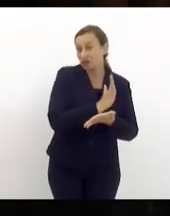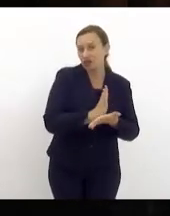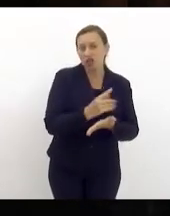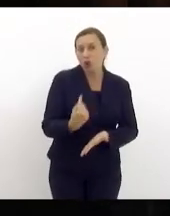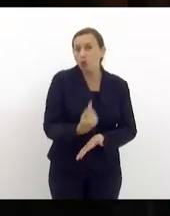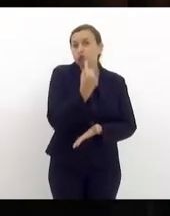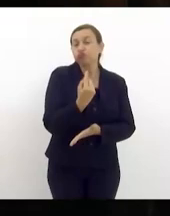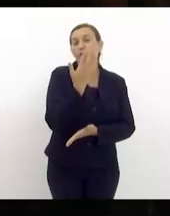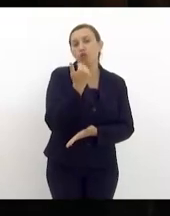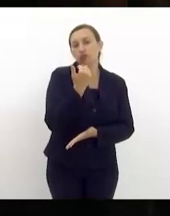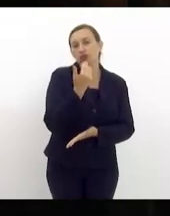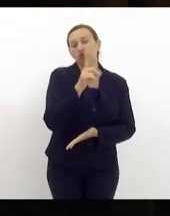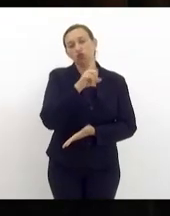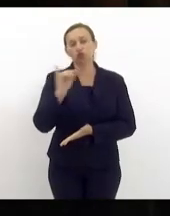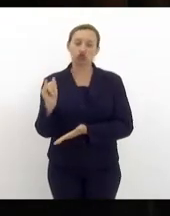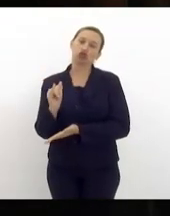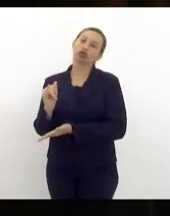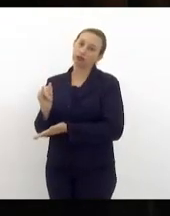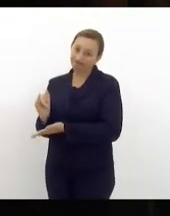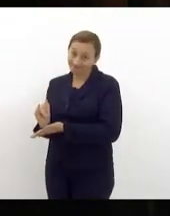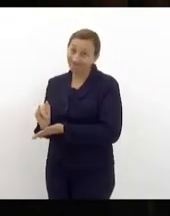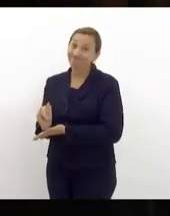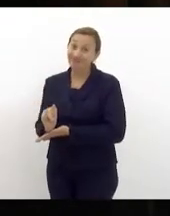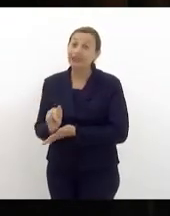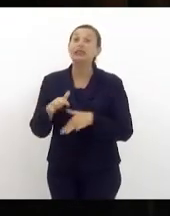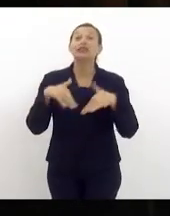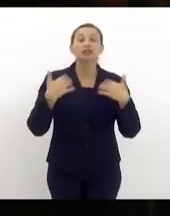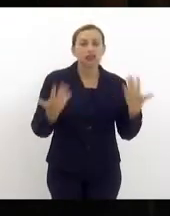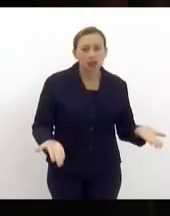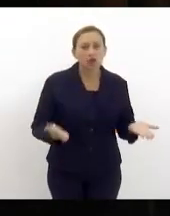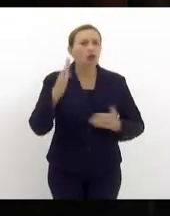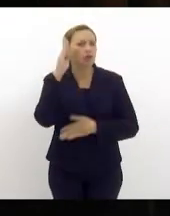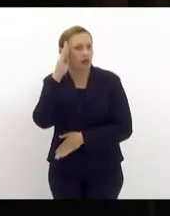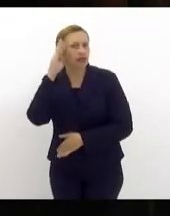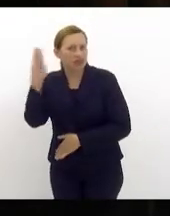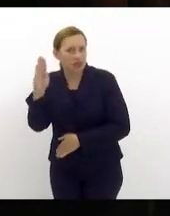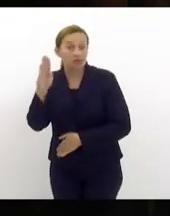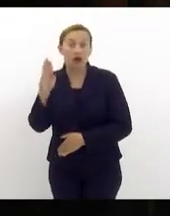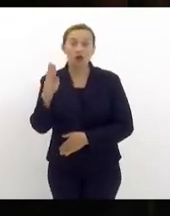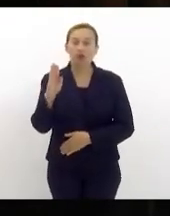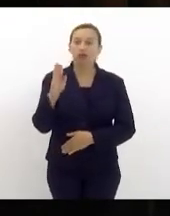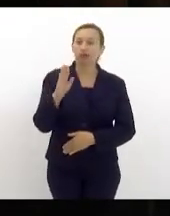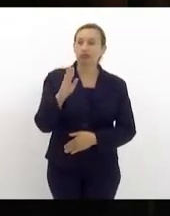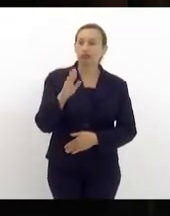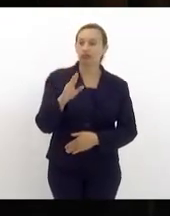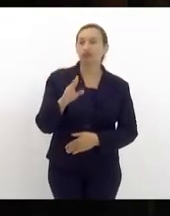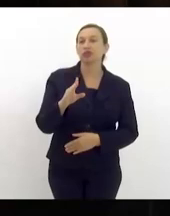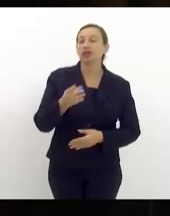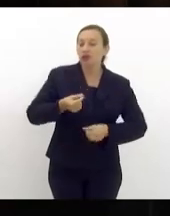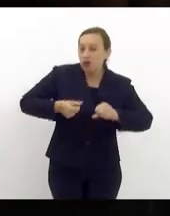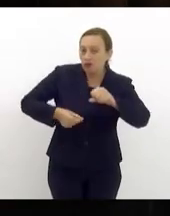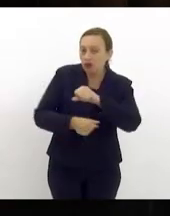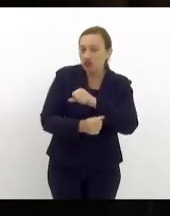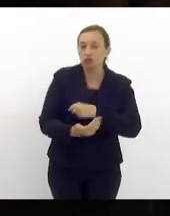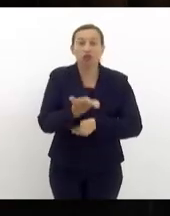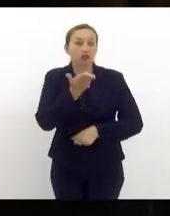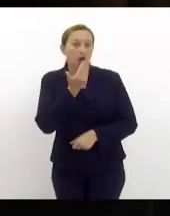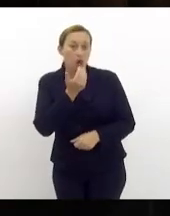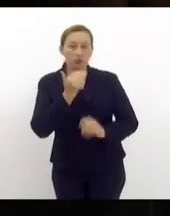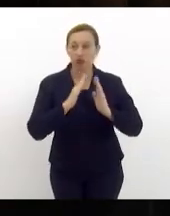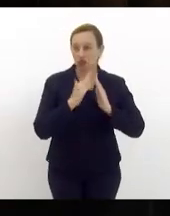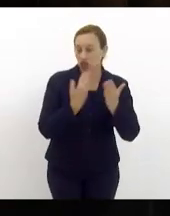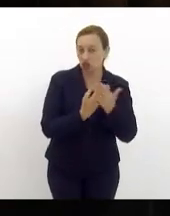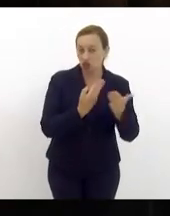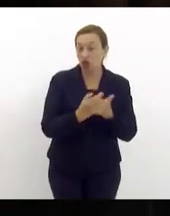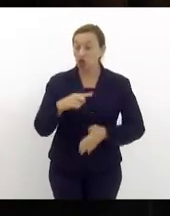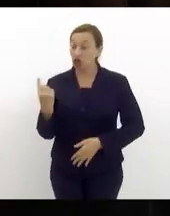única alimentação que essa criança terá naquele dia. Então, é fundamental garantir um investimento para a merenda escolar e garantir que as